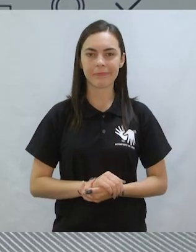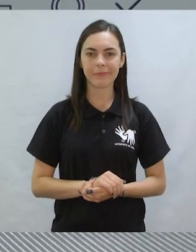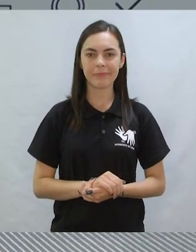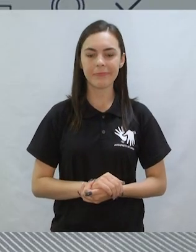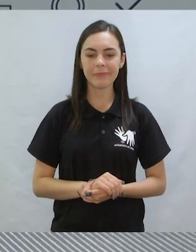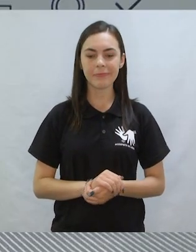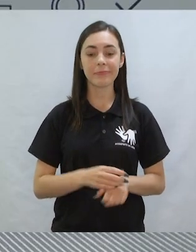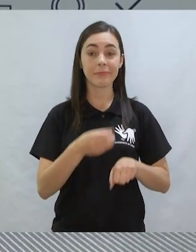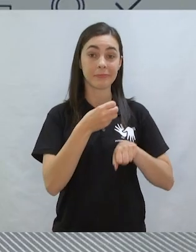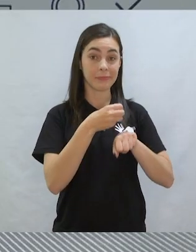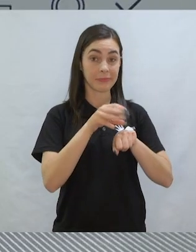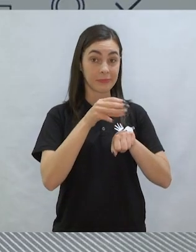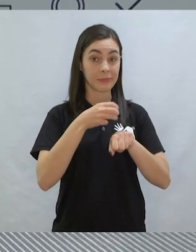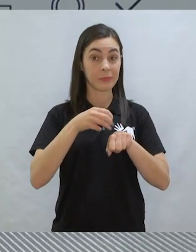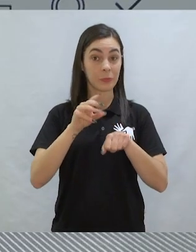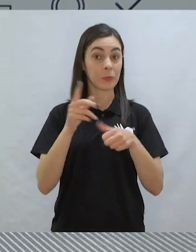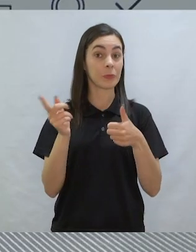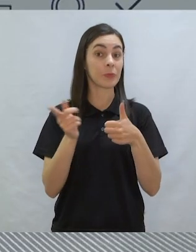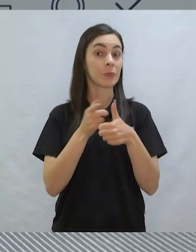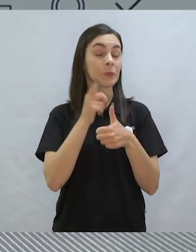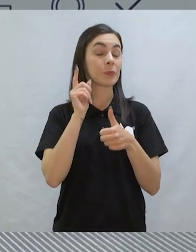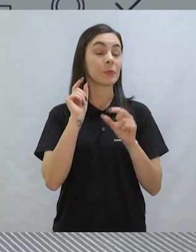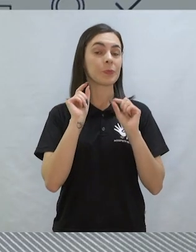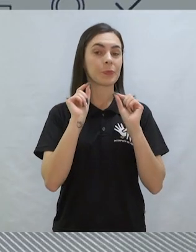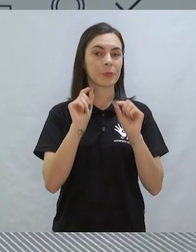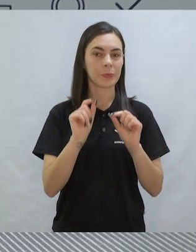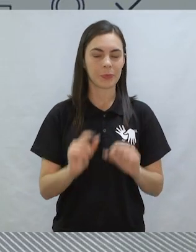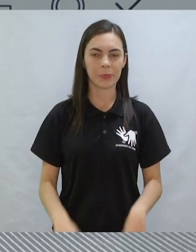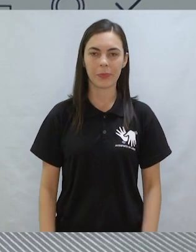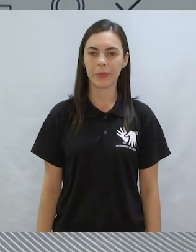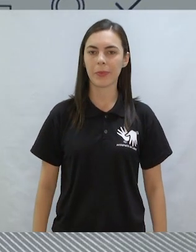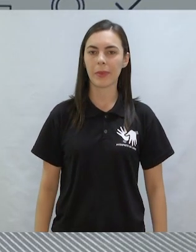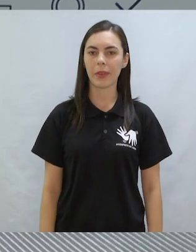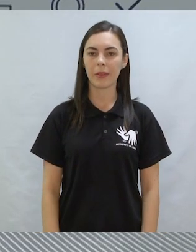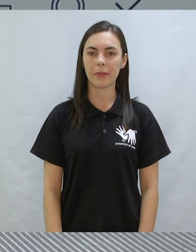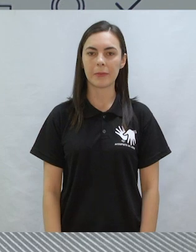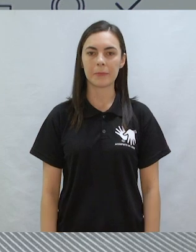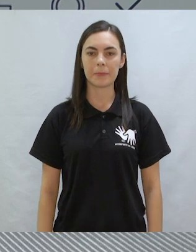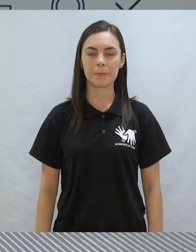ok? Então, a primeira dica diz assim.